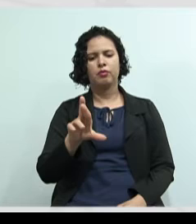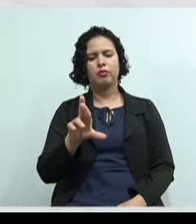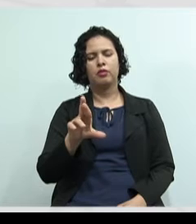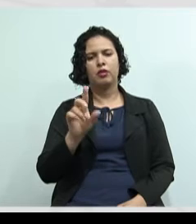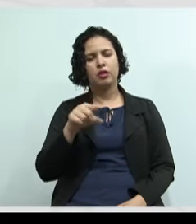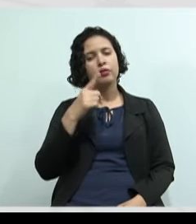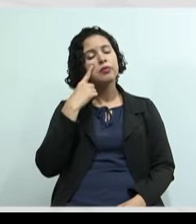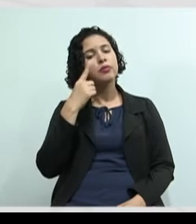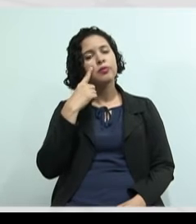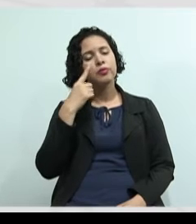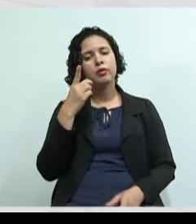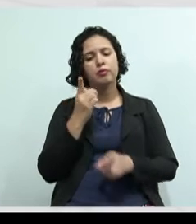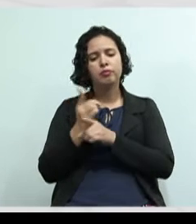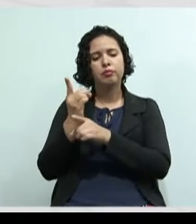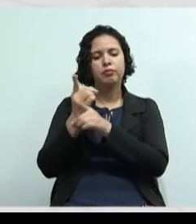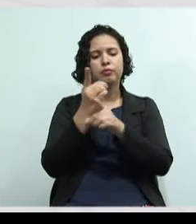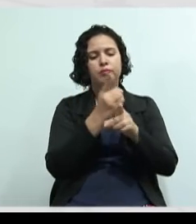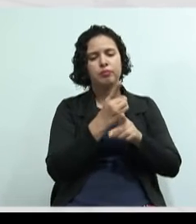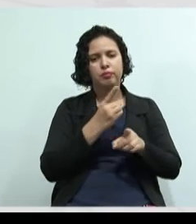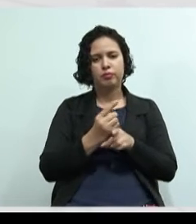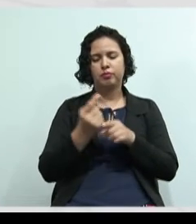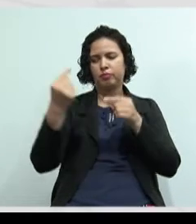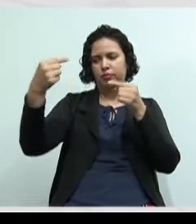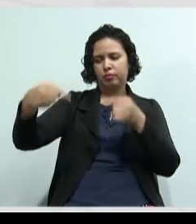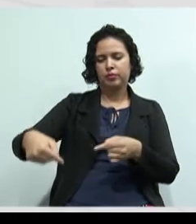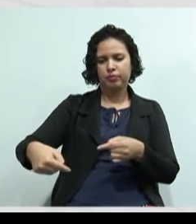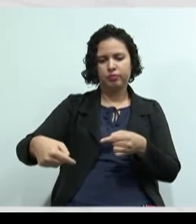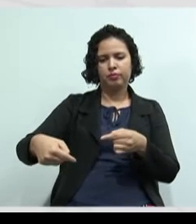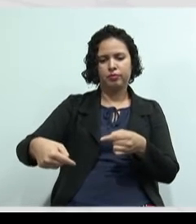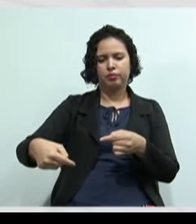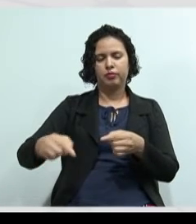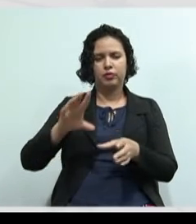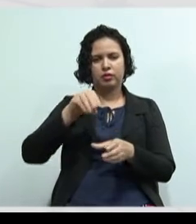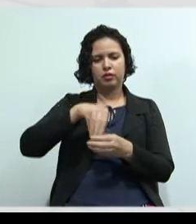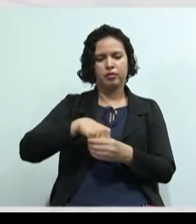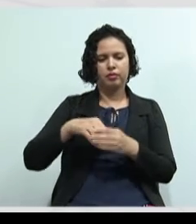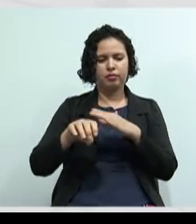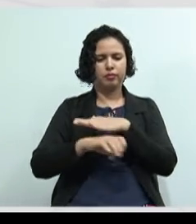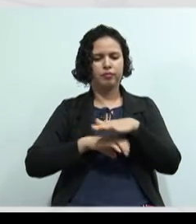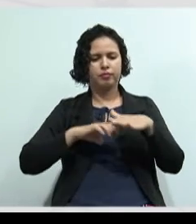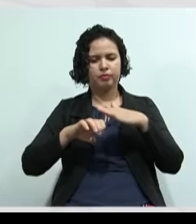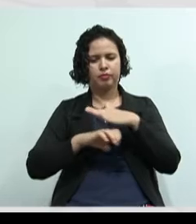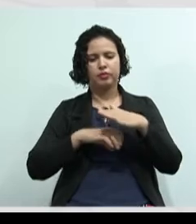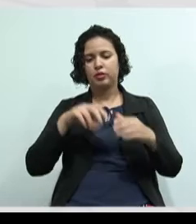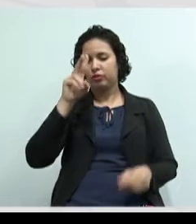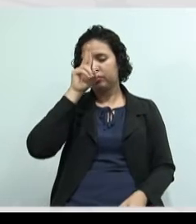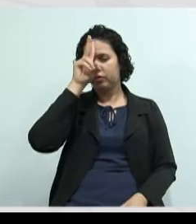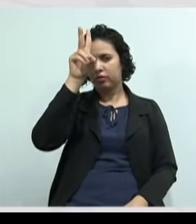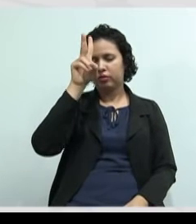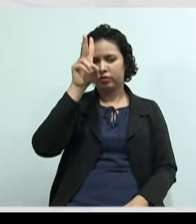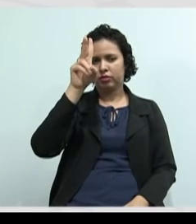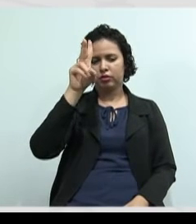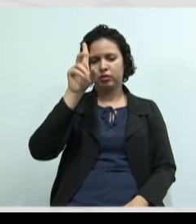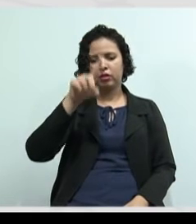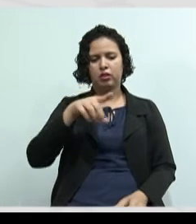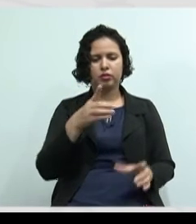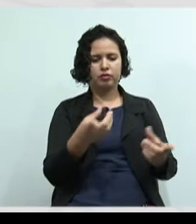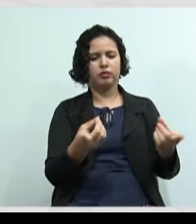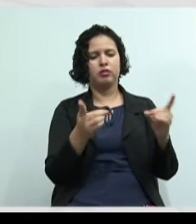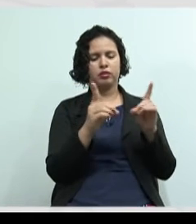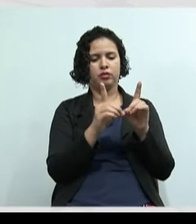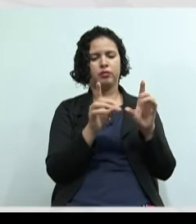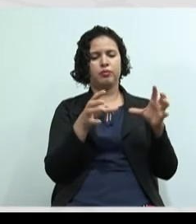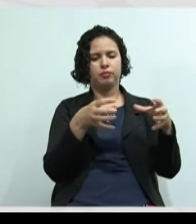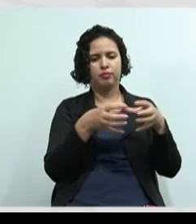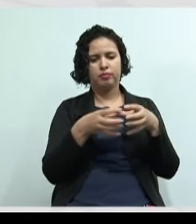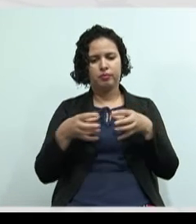Ele identifica os fatores que afetam a competitividade, dentre os quais uma dessas forças está dentro do próprio setor, sendo